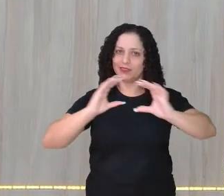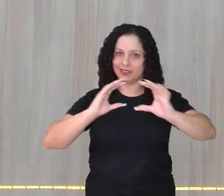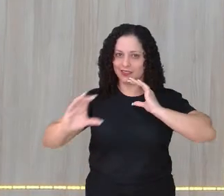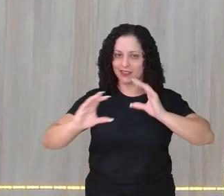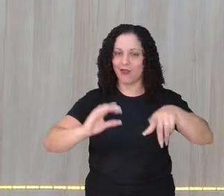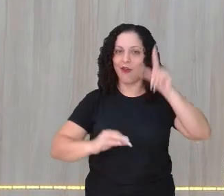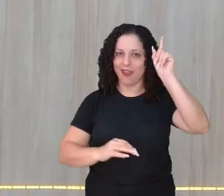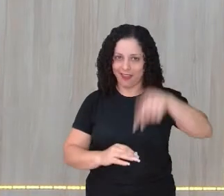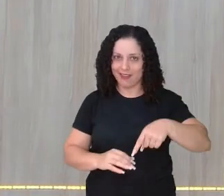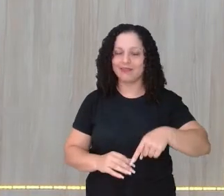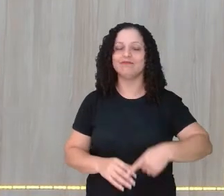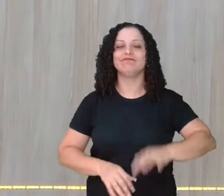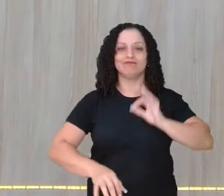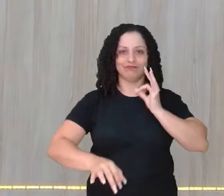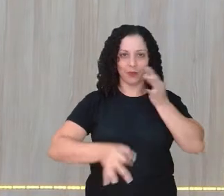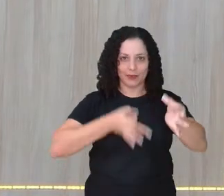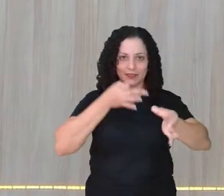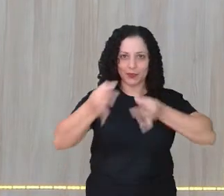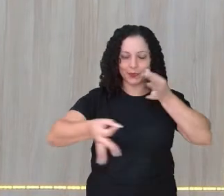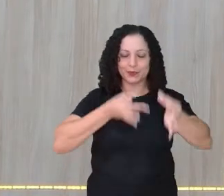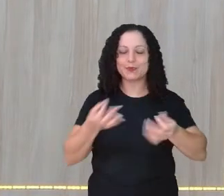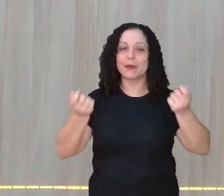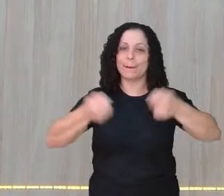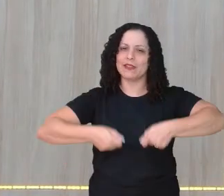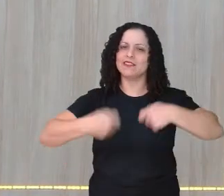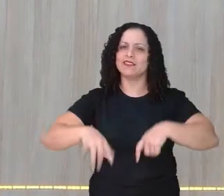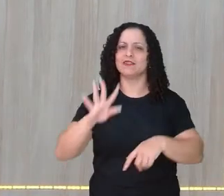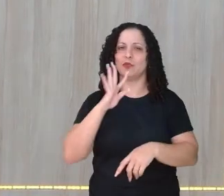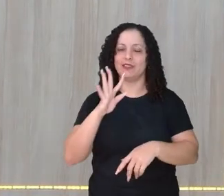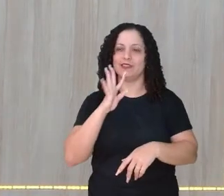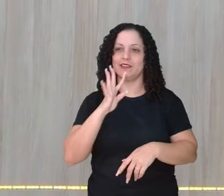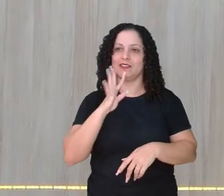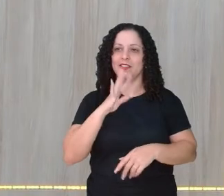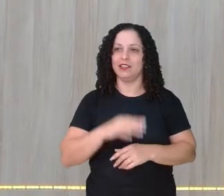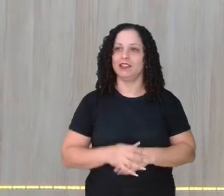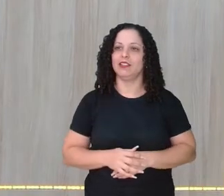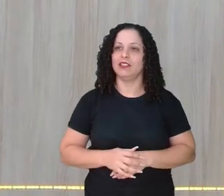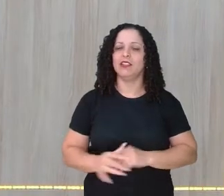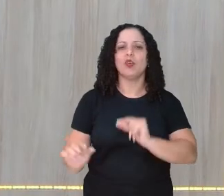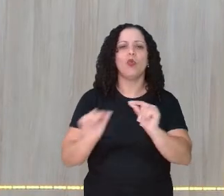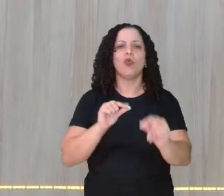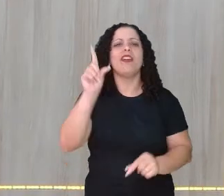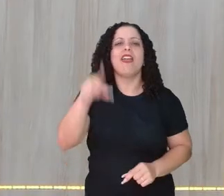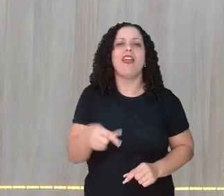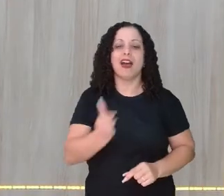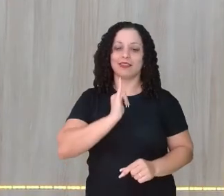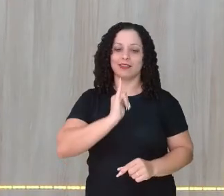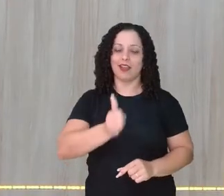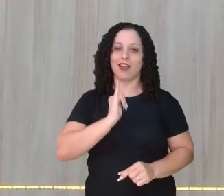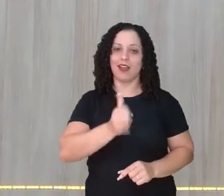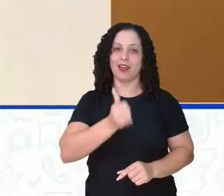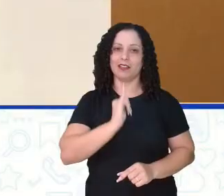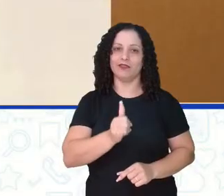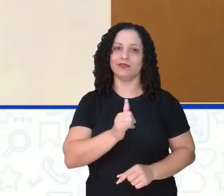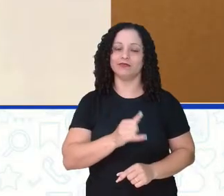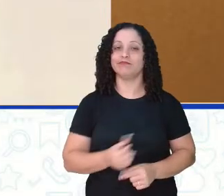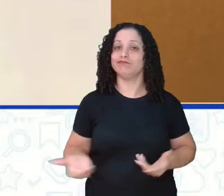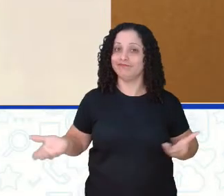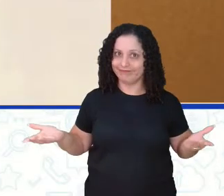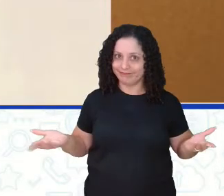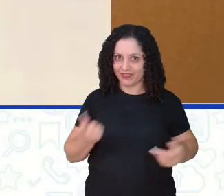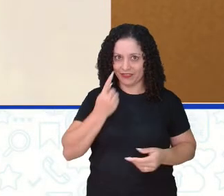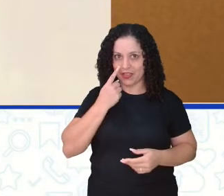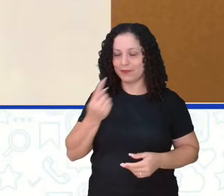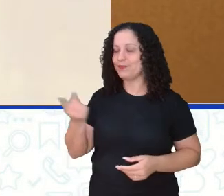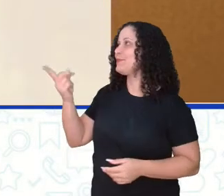argumentativa de fato. Então, a gente precisa conhecer. E o que, então, é o narrativa? Olha aí, presta atenção.